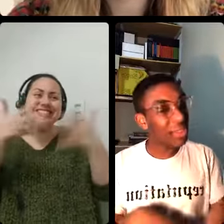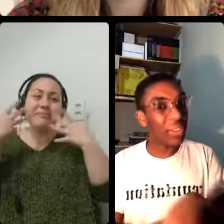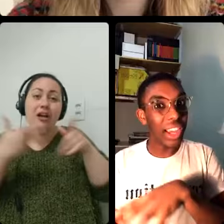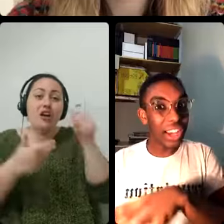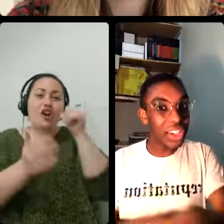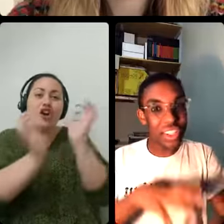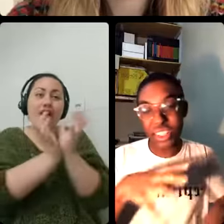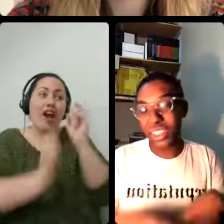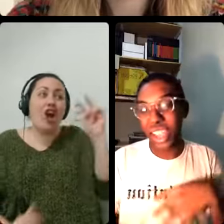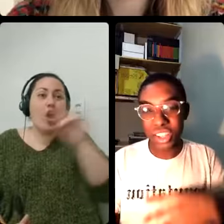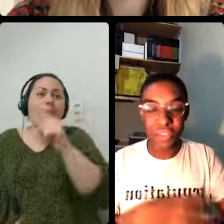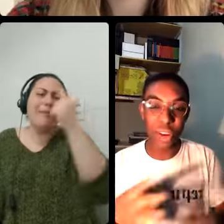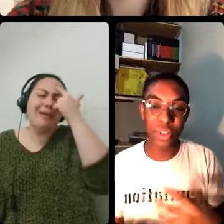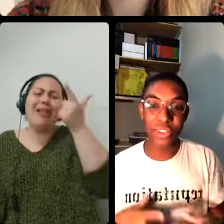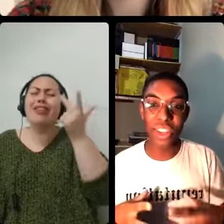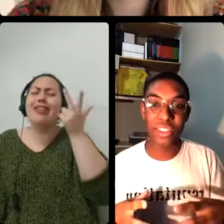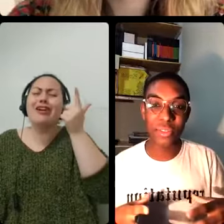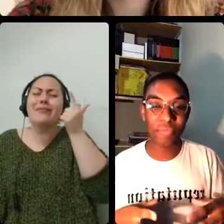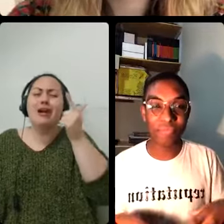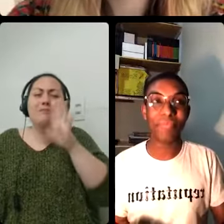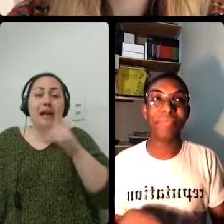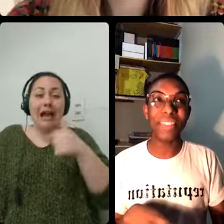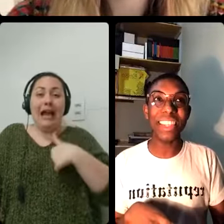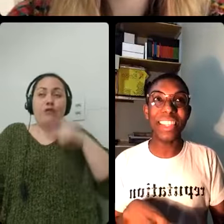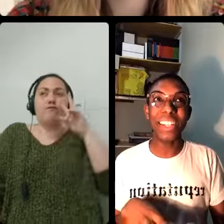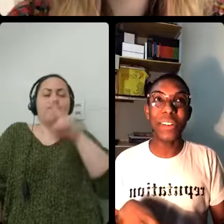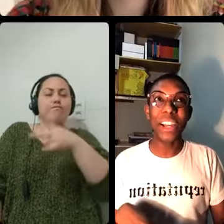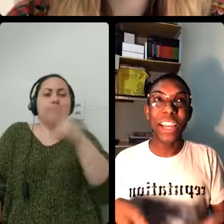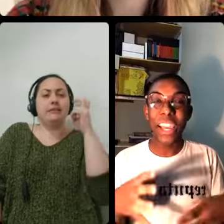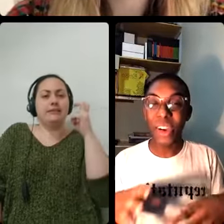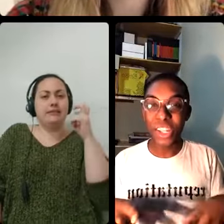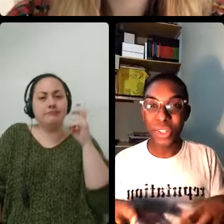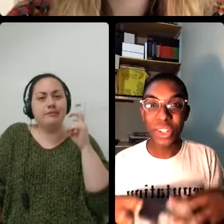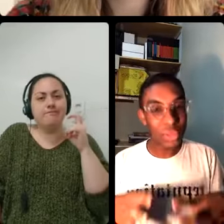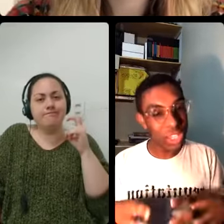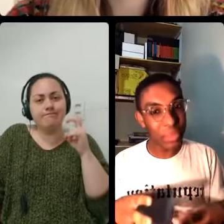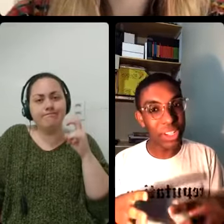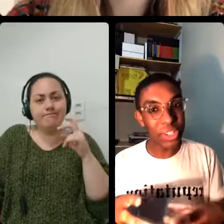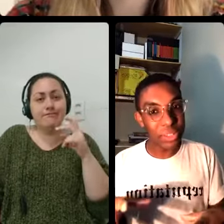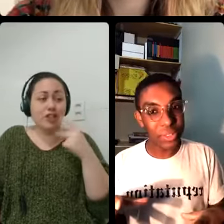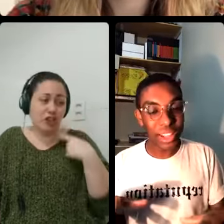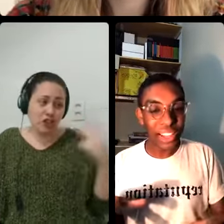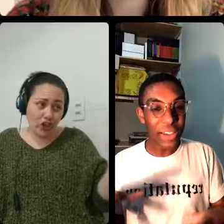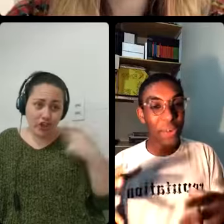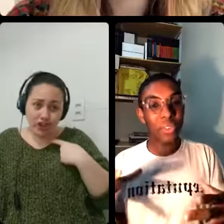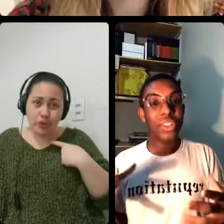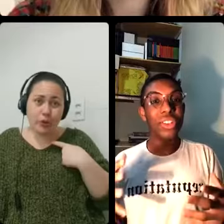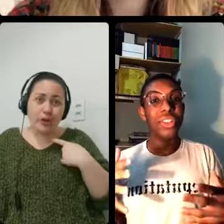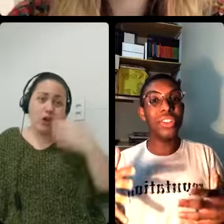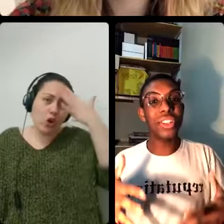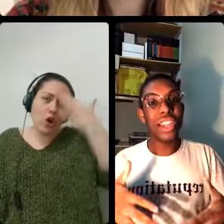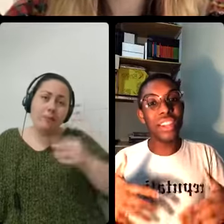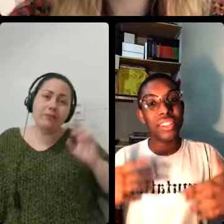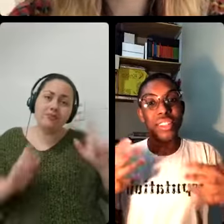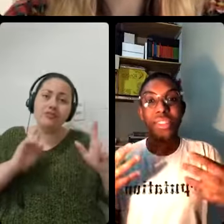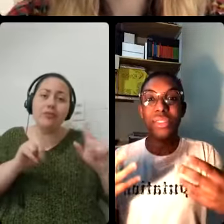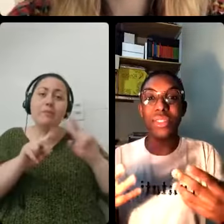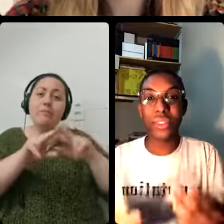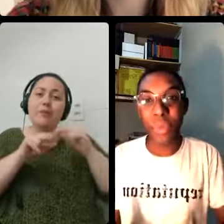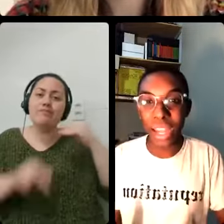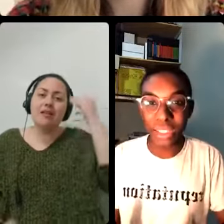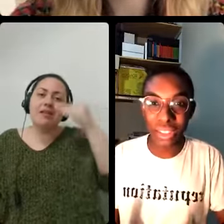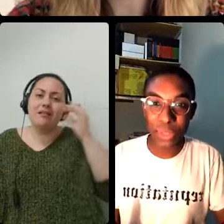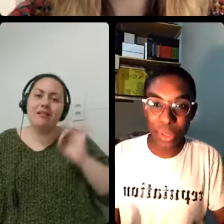sabe? A gente se entende de formas diferentes. Então, eu acho que justamente isso, né? Quando a gente chega